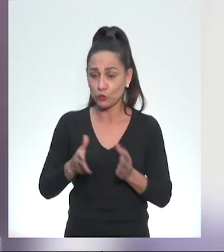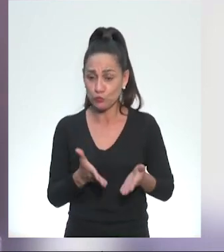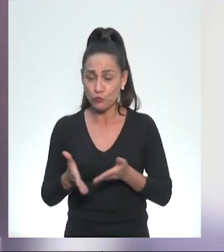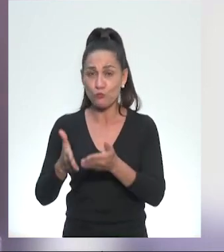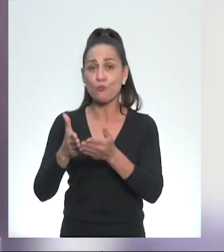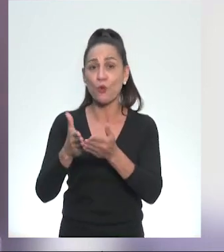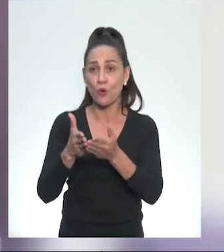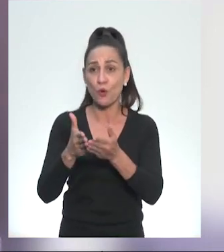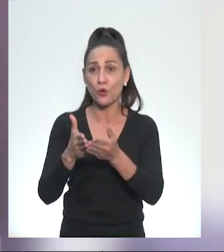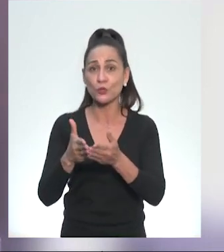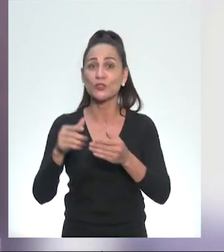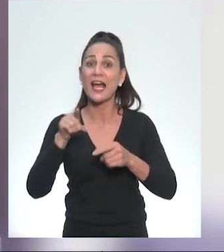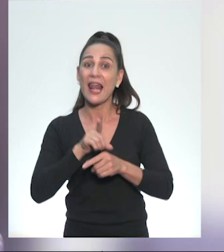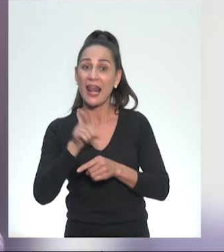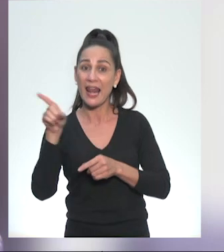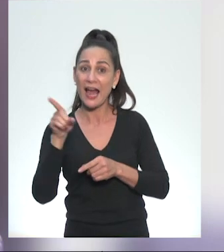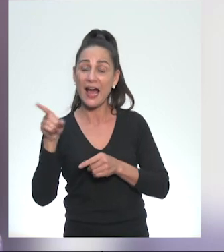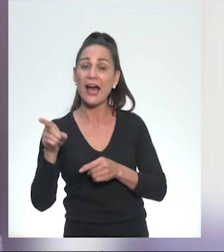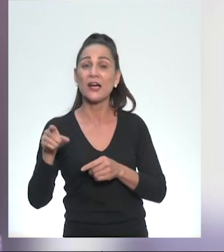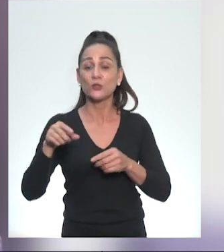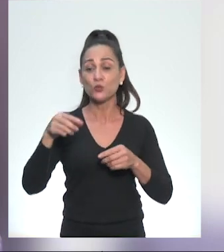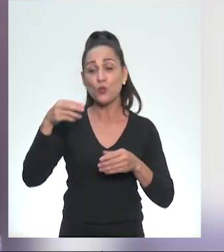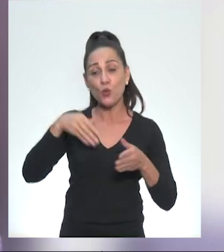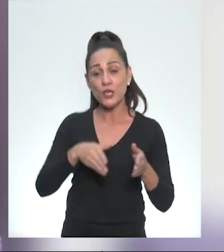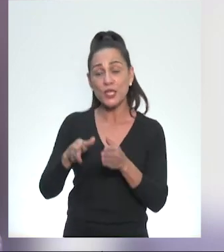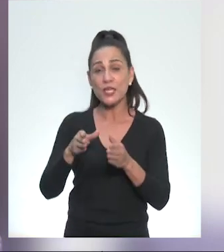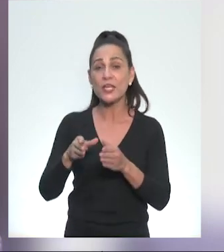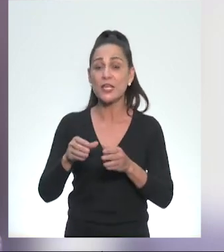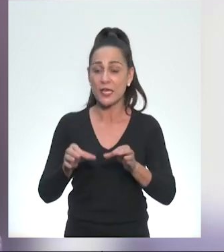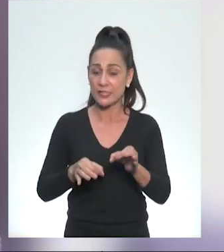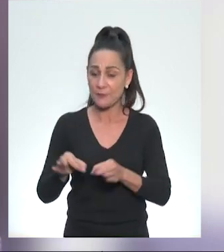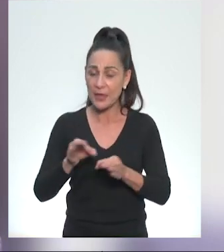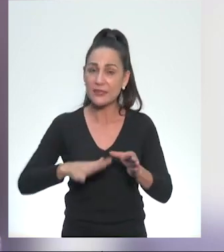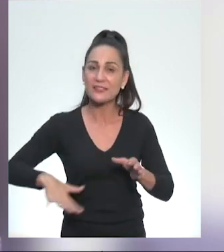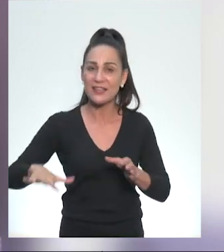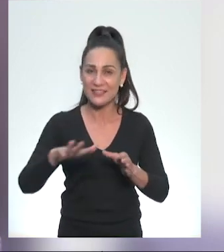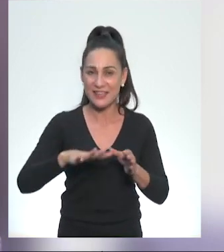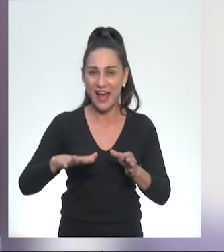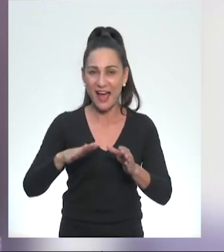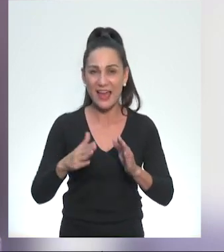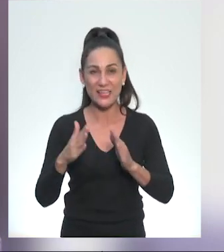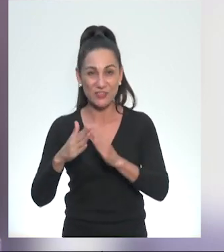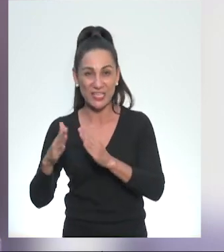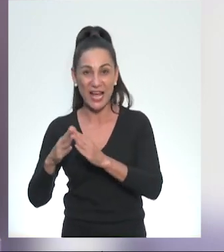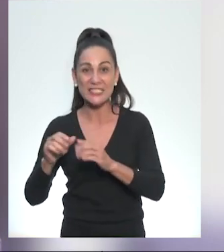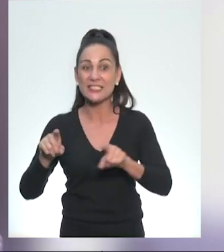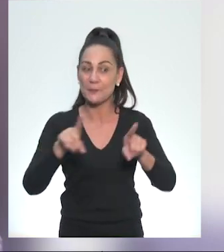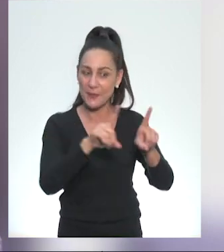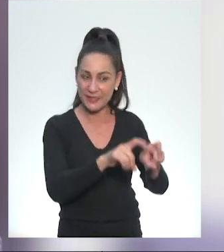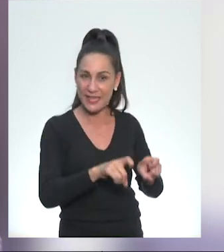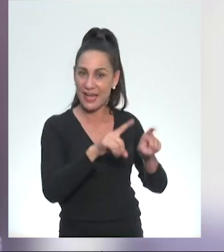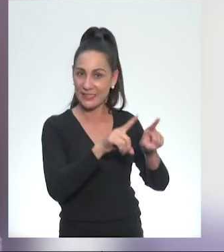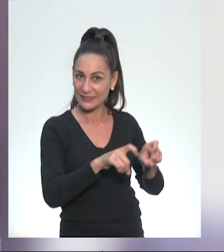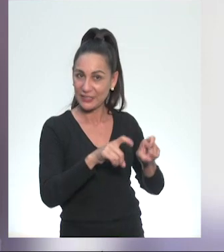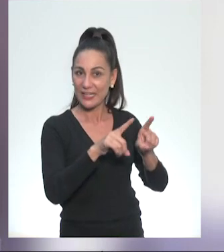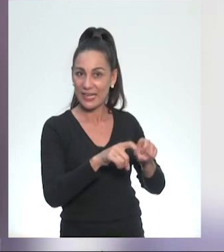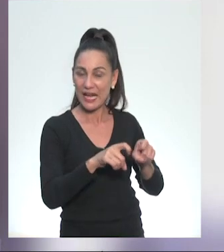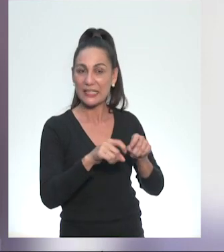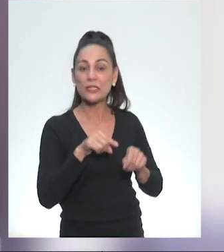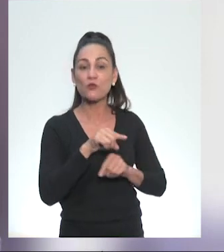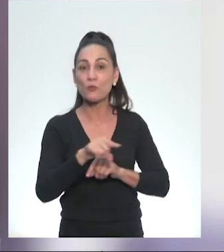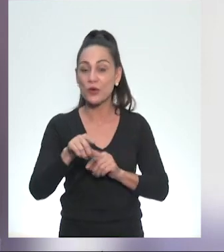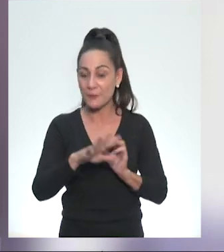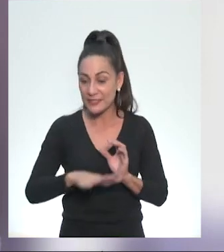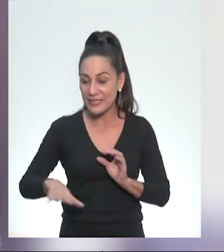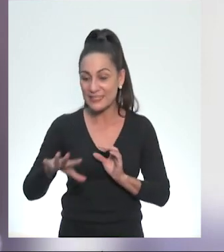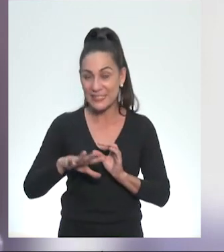Timbuktu, aí no rio Níger, né? E além de terem as áreas urbanas, que eram importantes, haviam as rurais. E foi aí por conta dessas